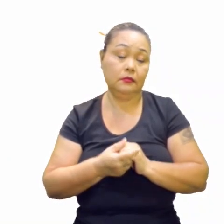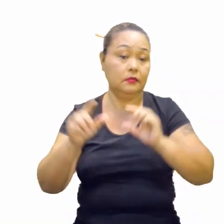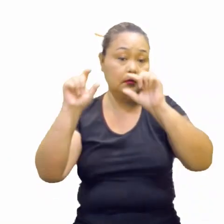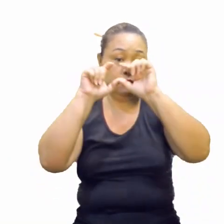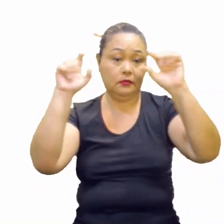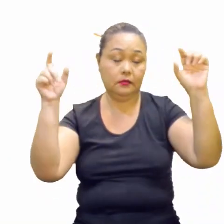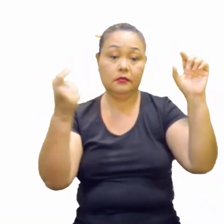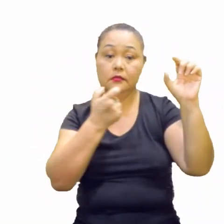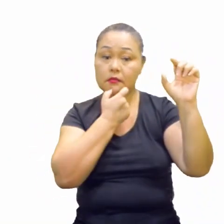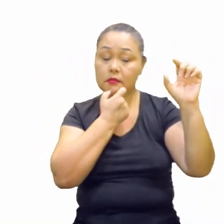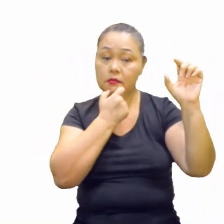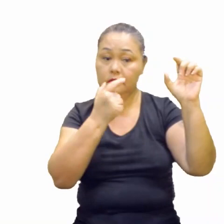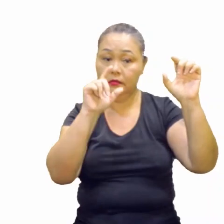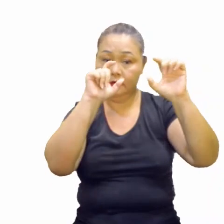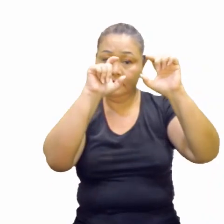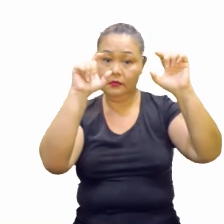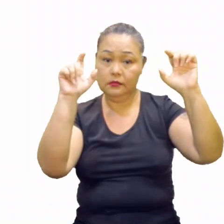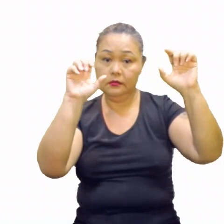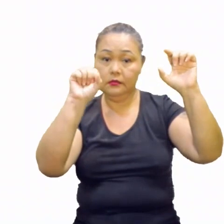Standard, né?